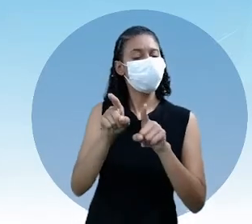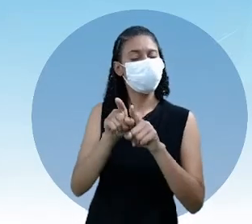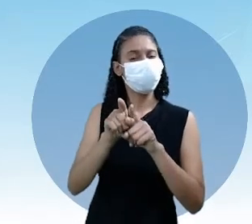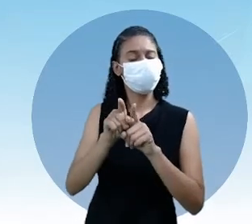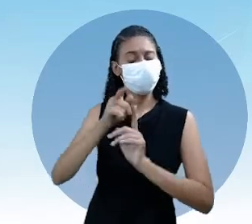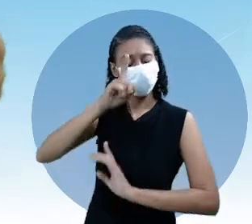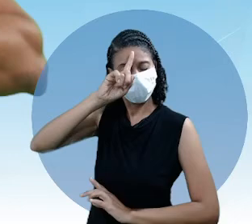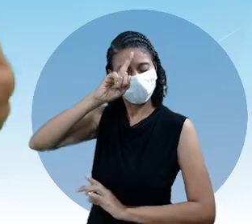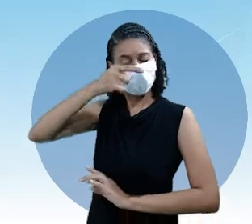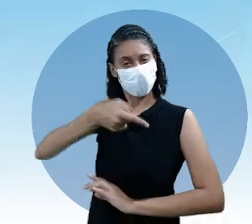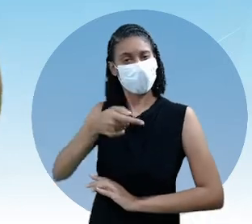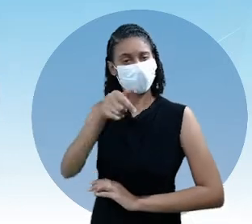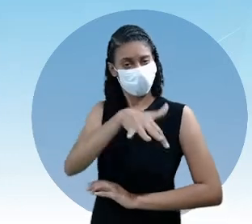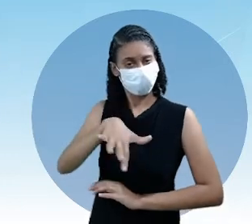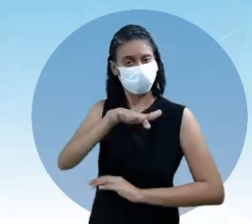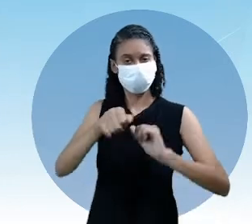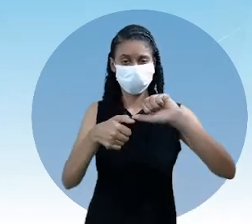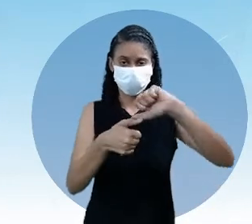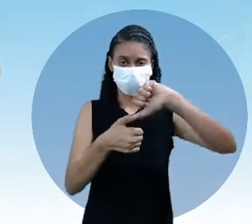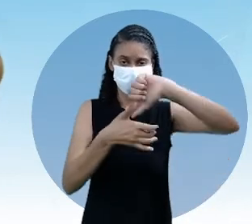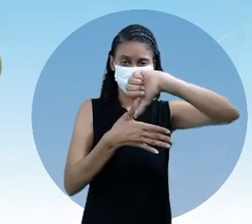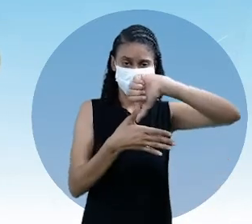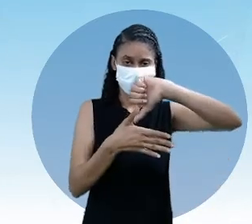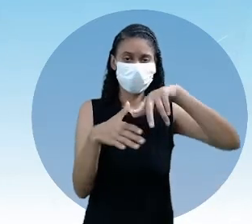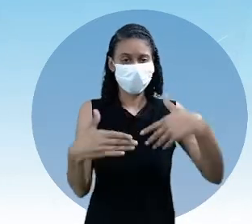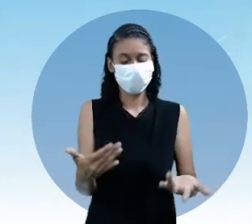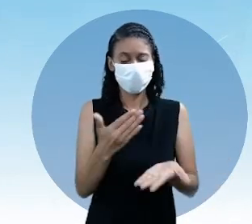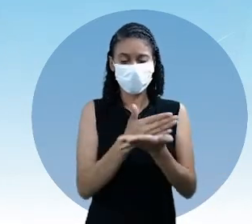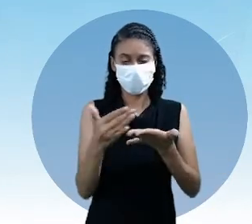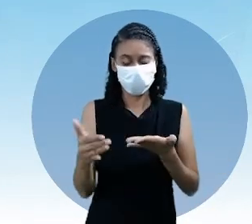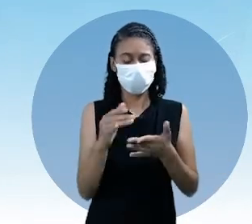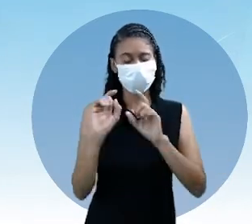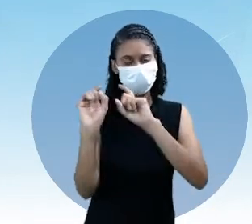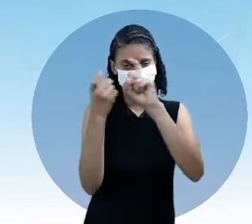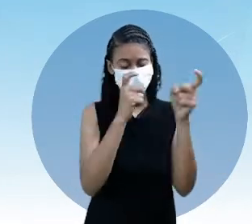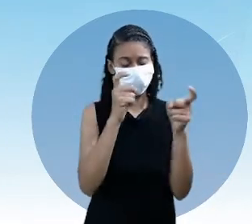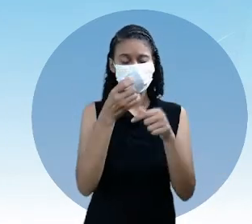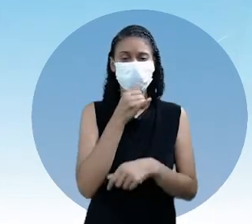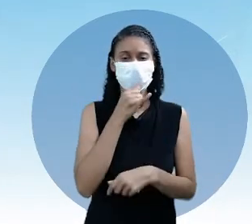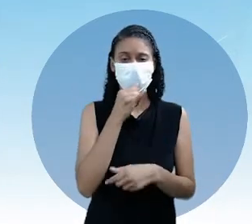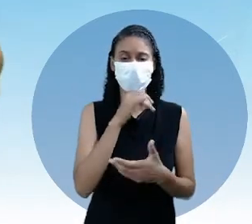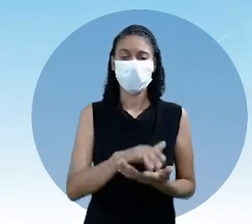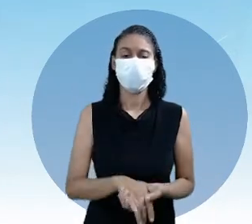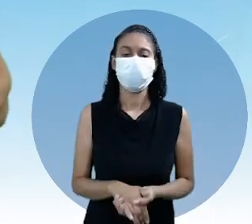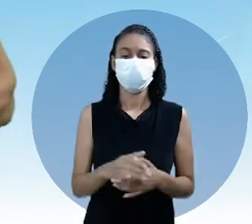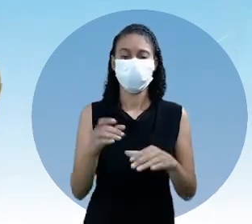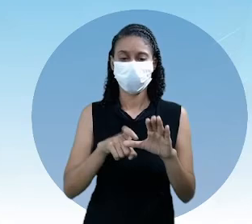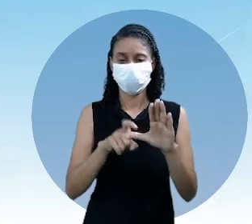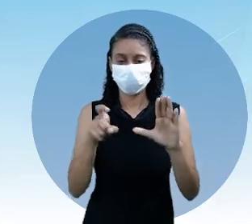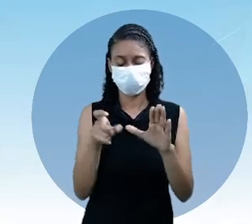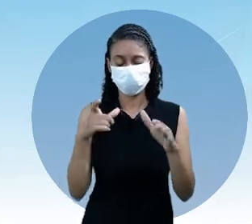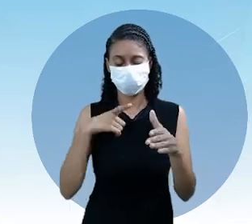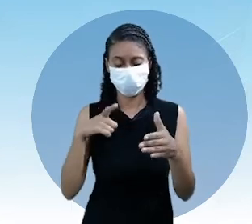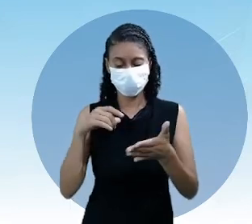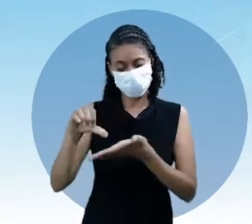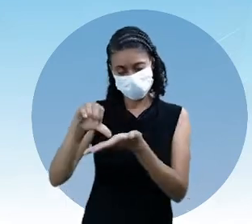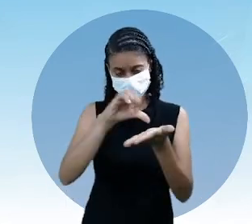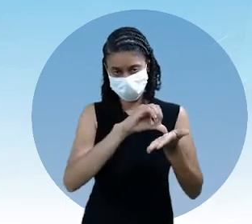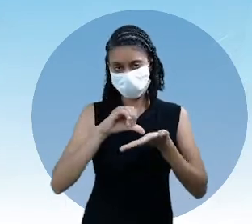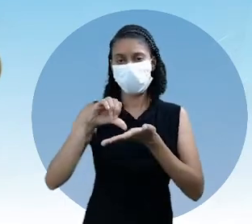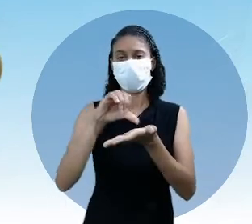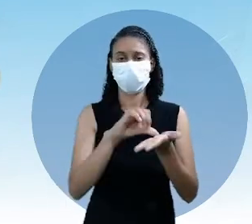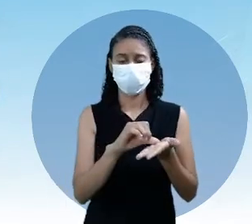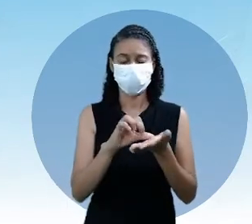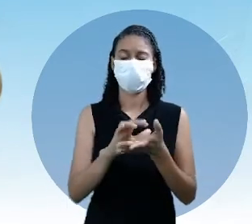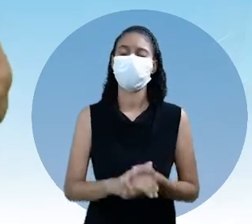e econômica nessa região. Então começa a se discutir, por exemplo, no período das independências dos países latino-americanos,